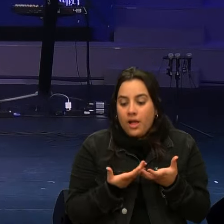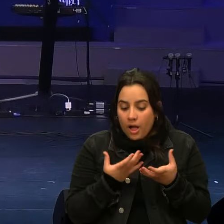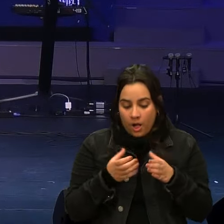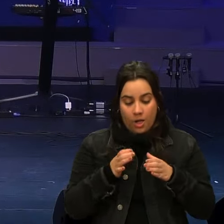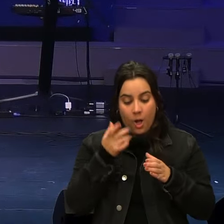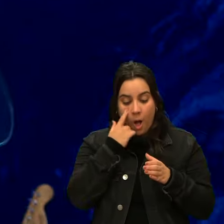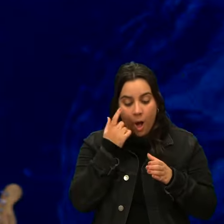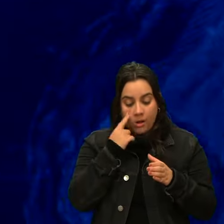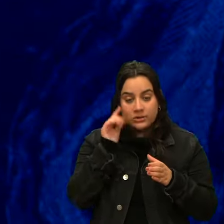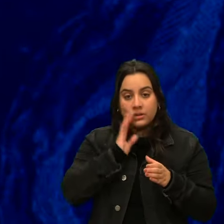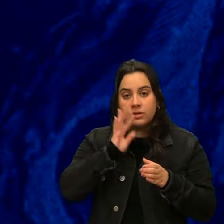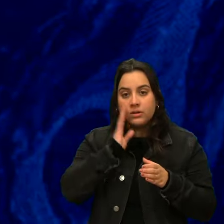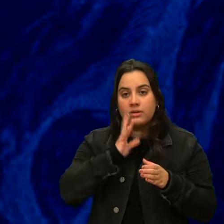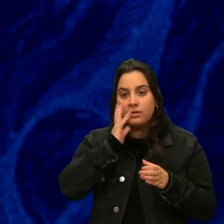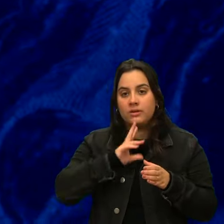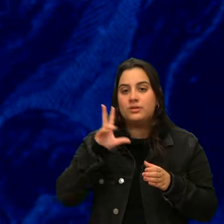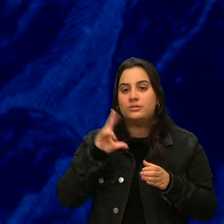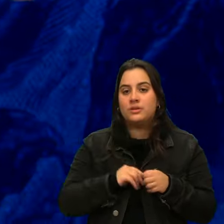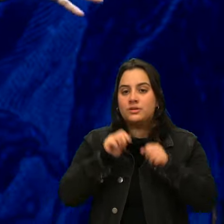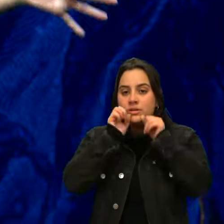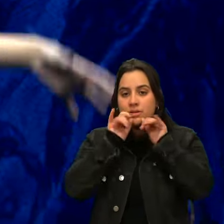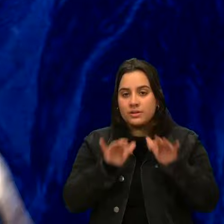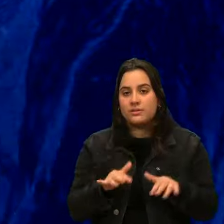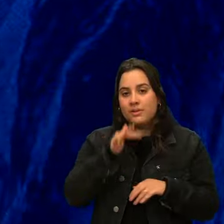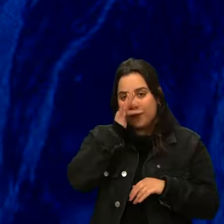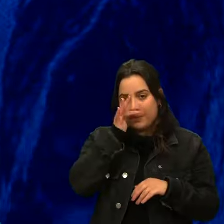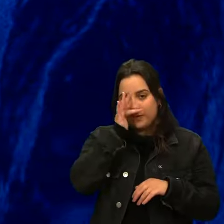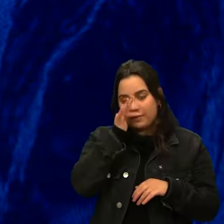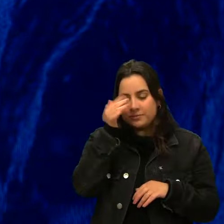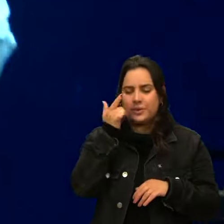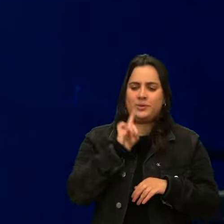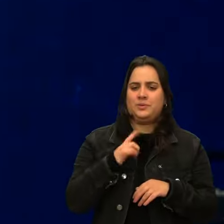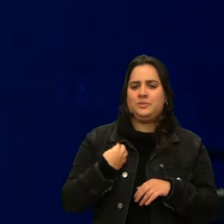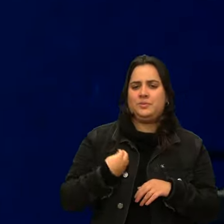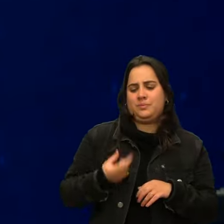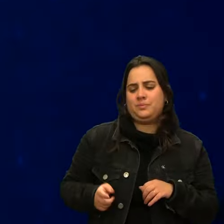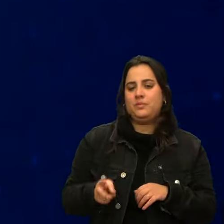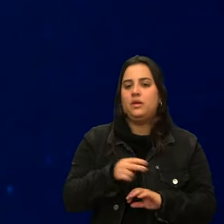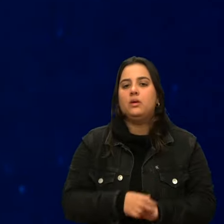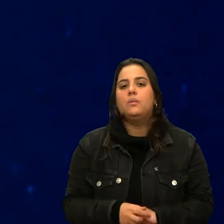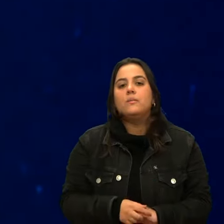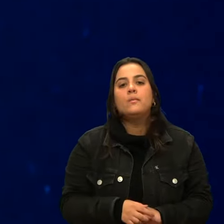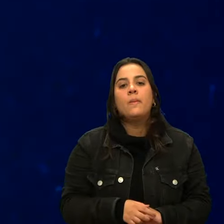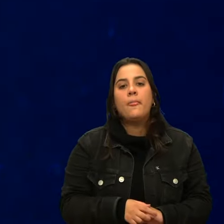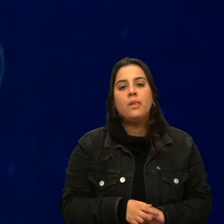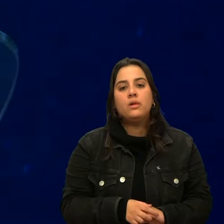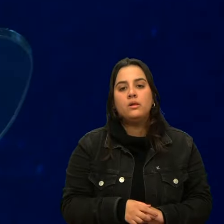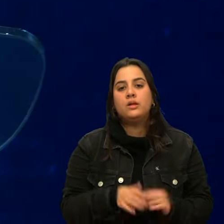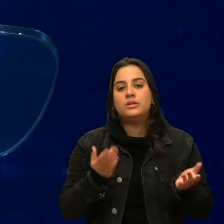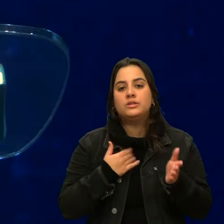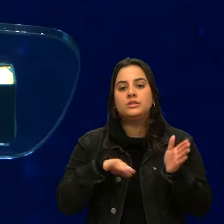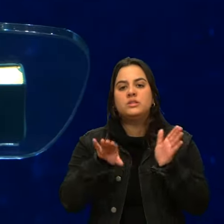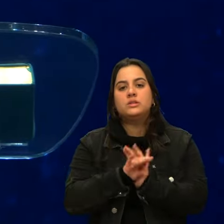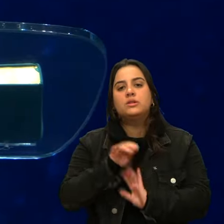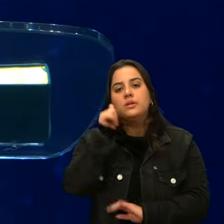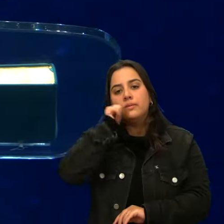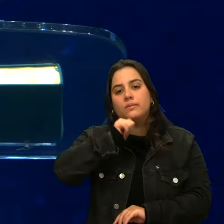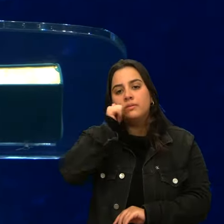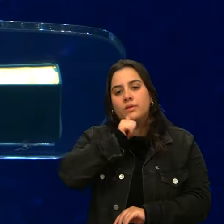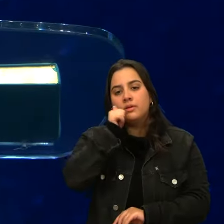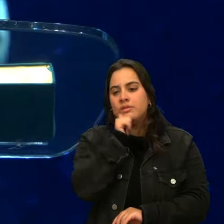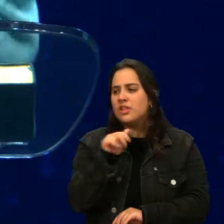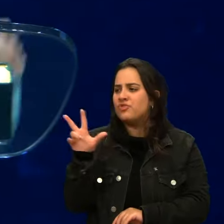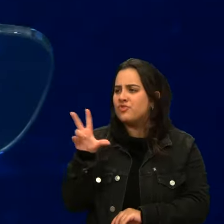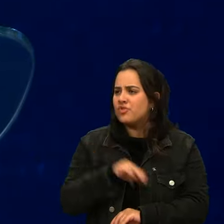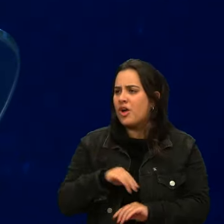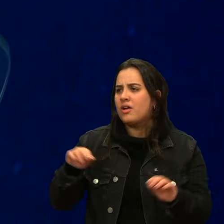que legal. E a gente, nossa, que bênção, a flor sobreviveu. Aí chegou a dona da casa lá, falou, gente, que bênção, glória a